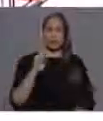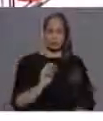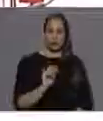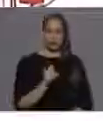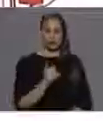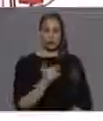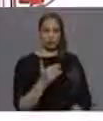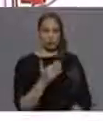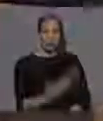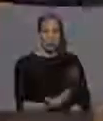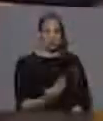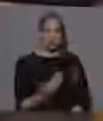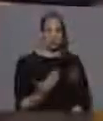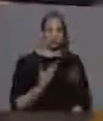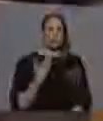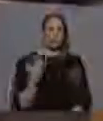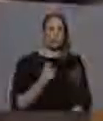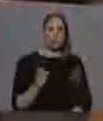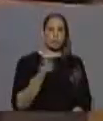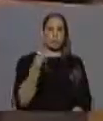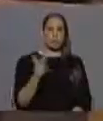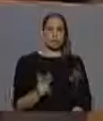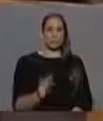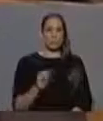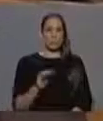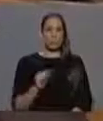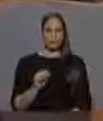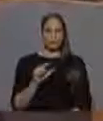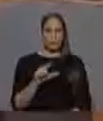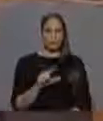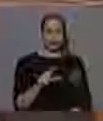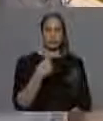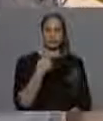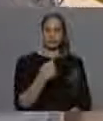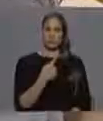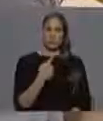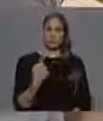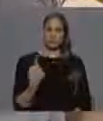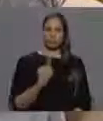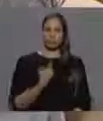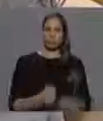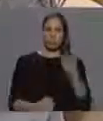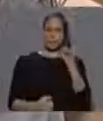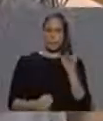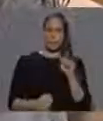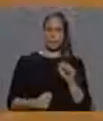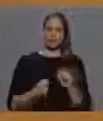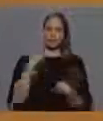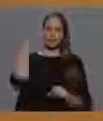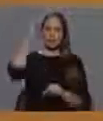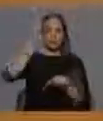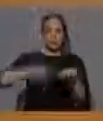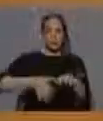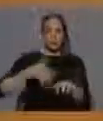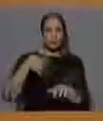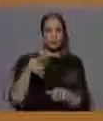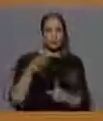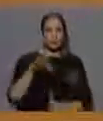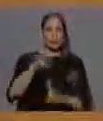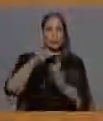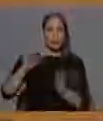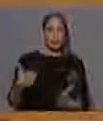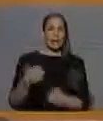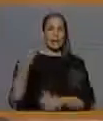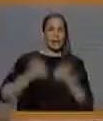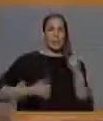de dezembro no próximo ano. Isabel Rodrigues reforçou a ideia de que os candidatos do PS à Assembleia da República tudo farão para defender